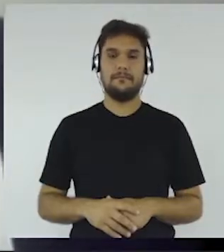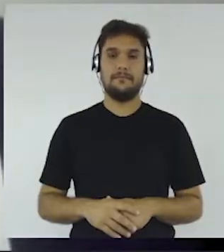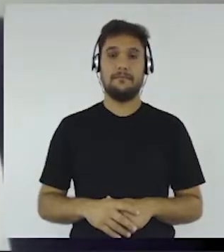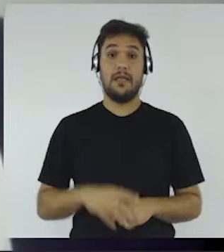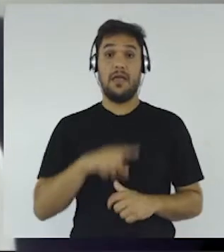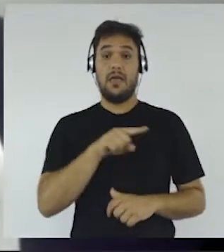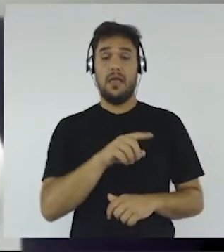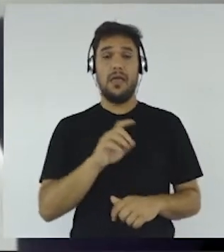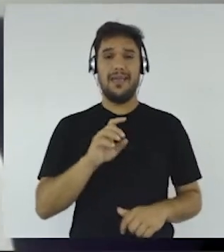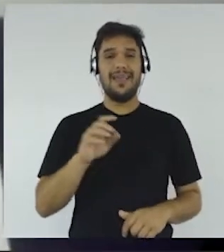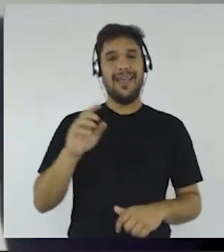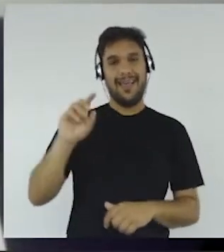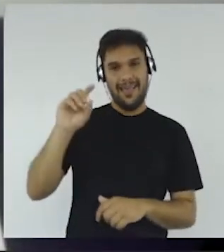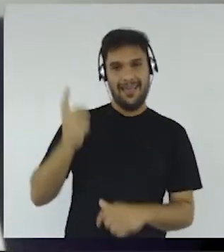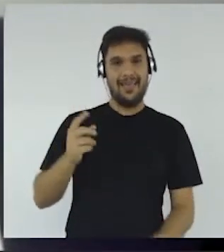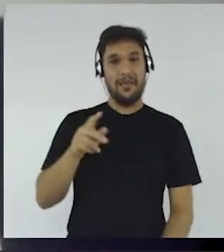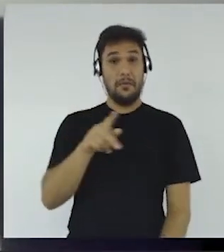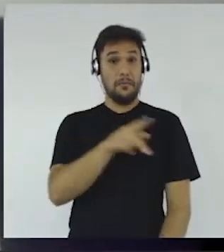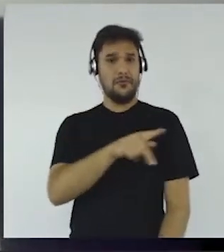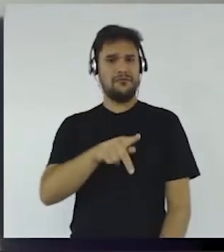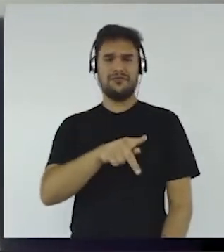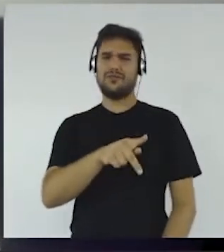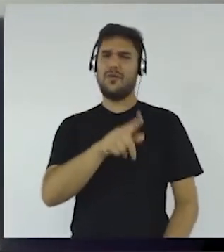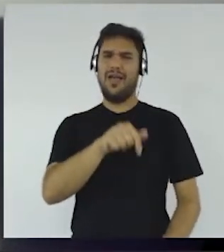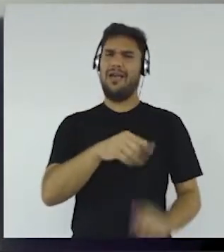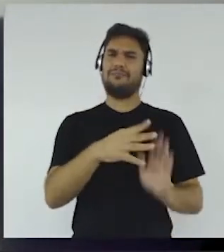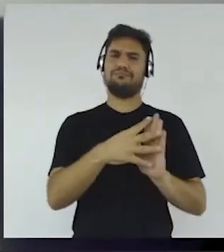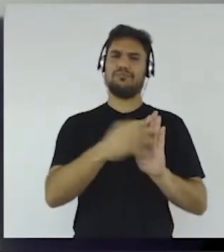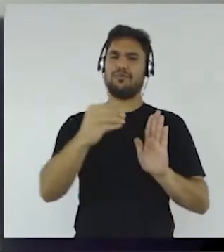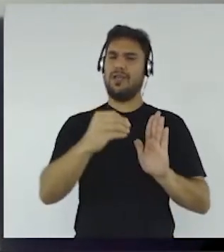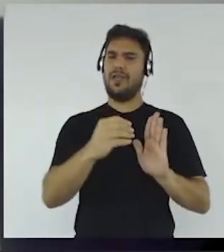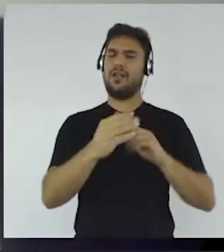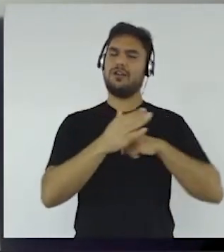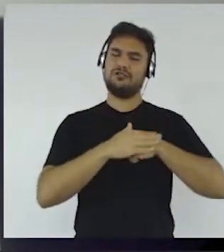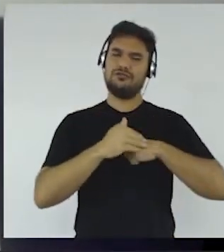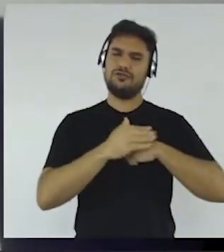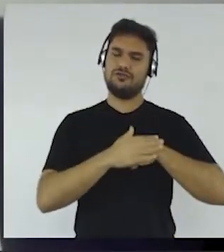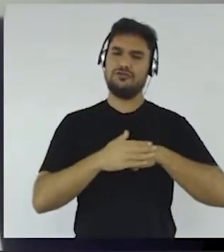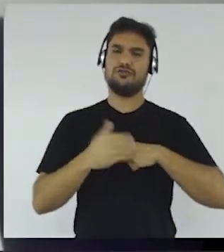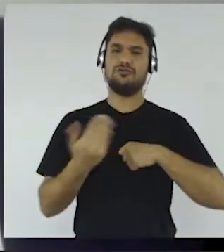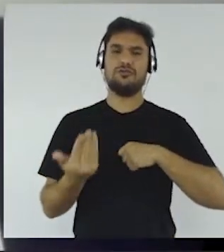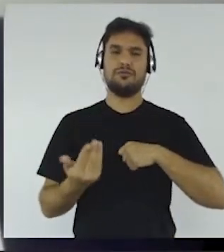Como professor, ele era um professor exemplar, gentil,